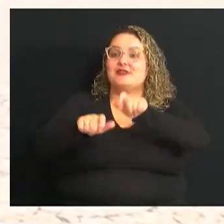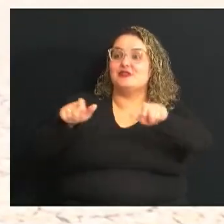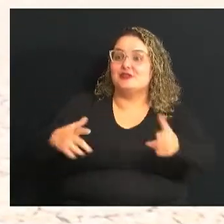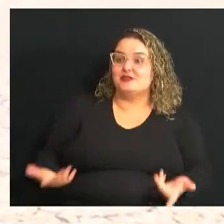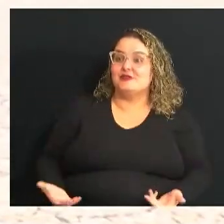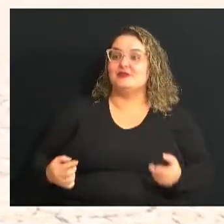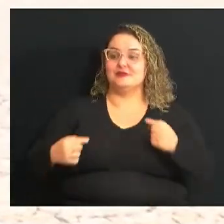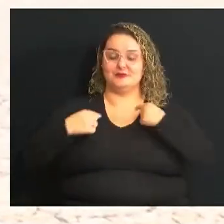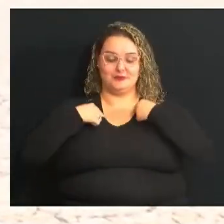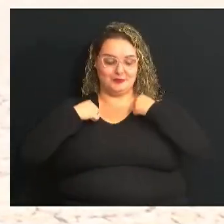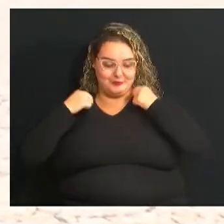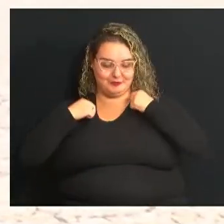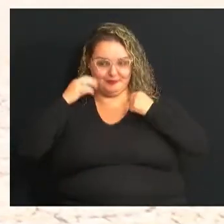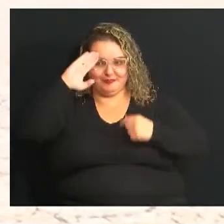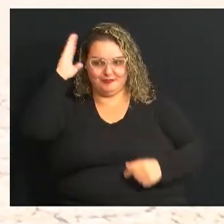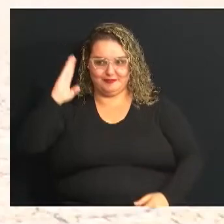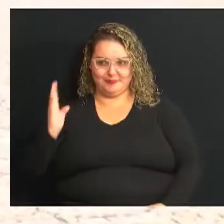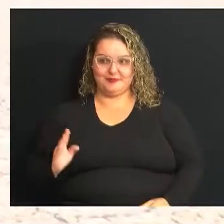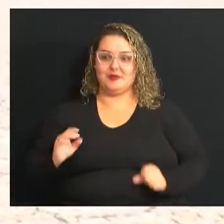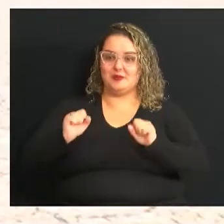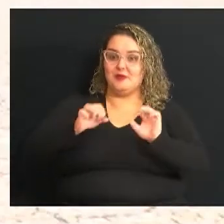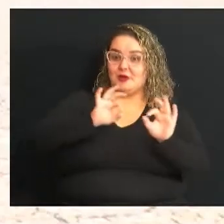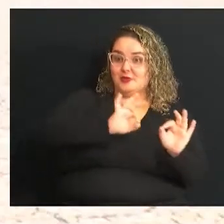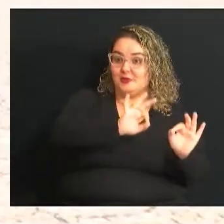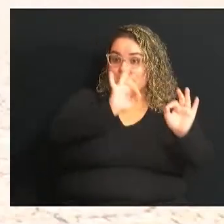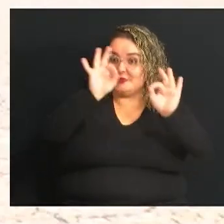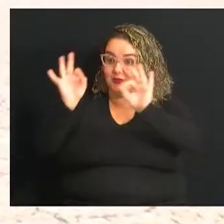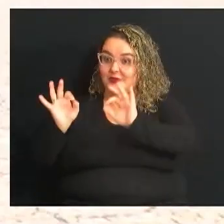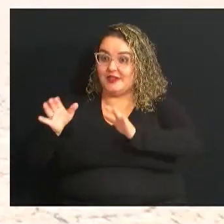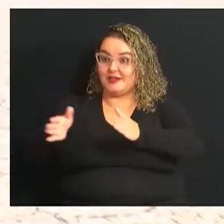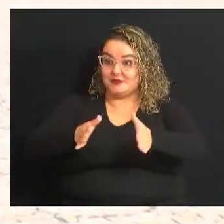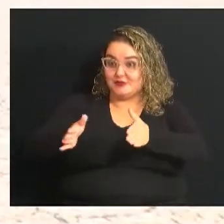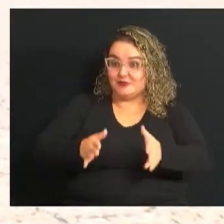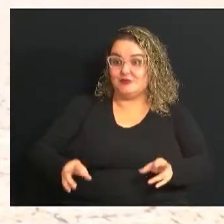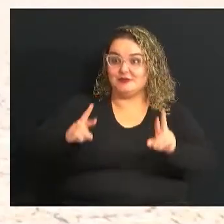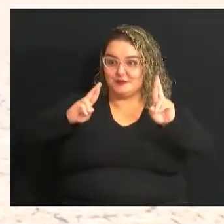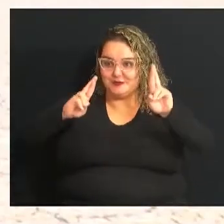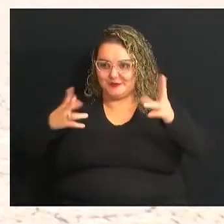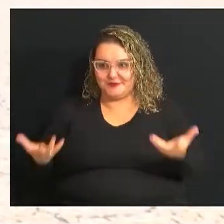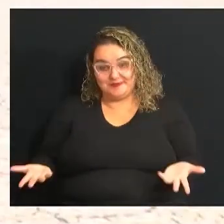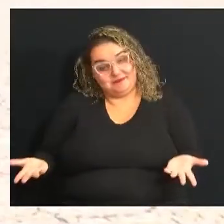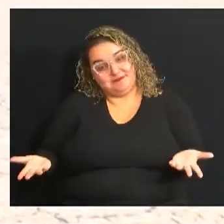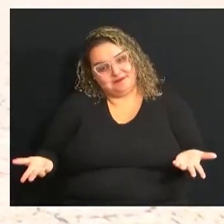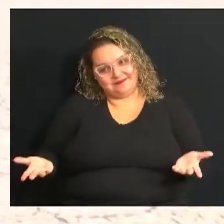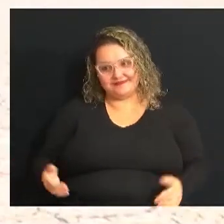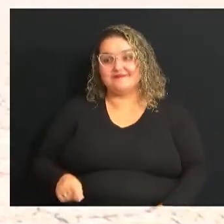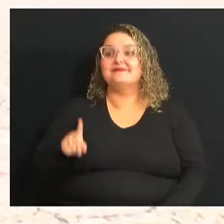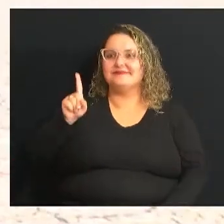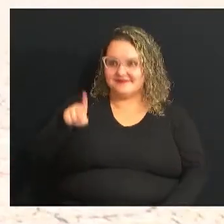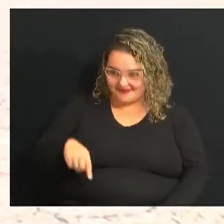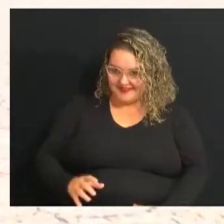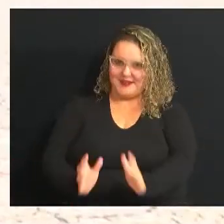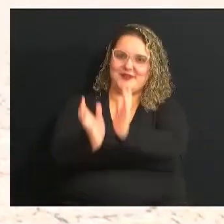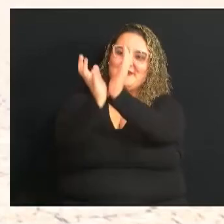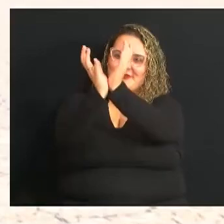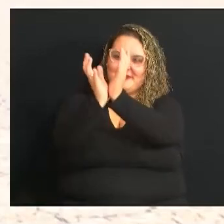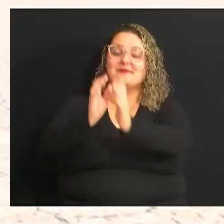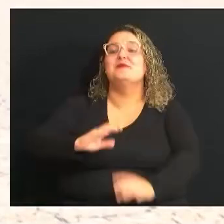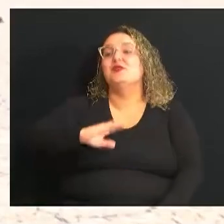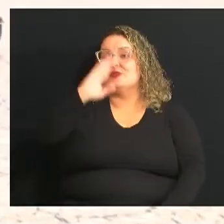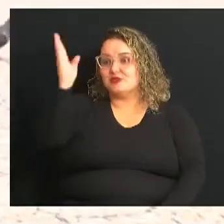hoje? Espero que o Brasil ganhe. Qual é o seu palpite? Então, eu chuto 2-0, tá bom. Não precisa mais